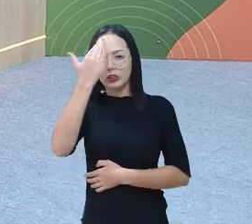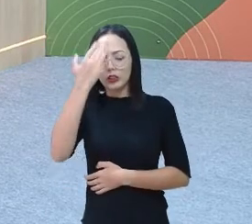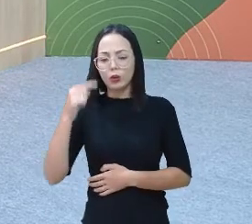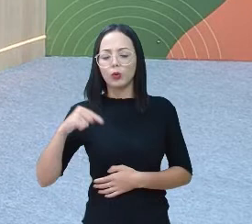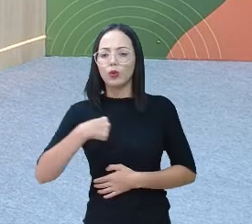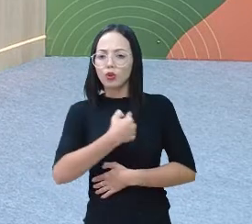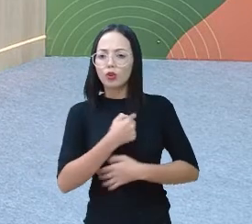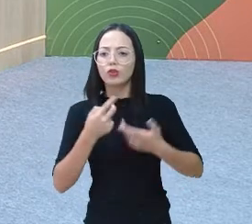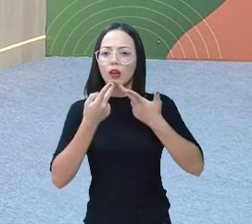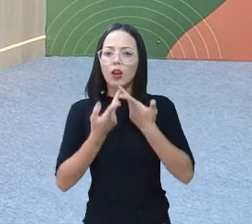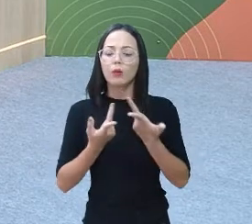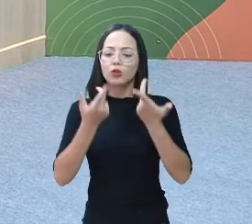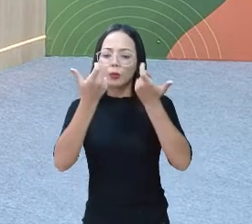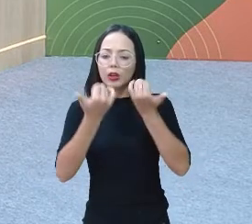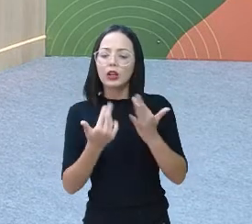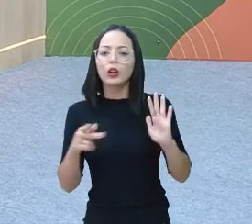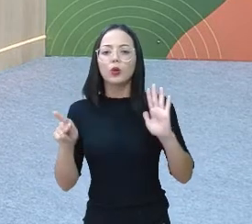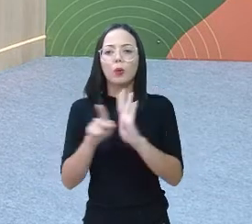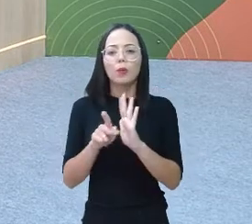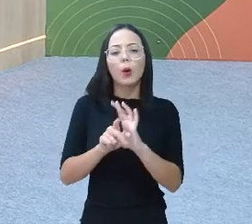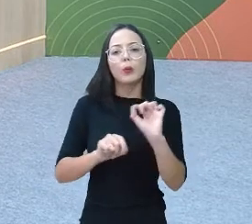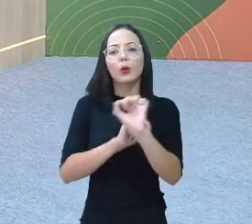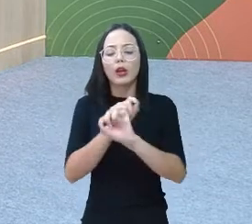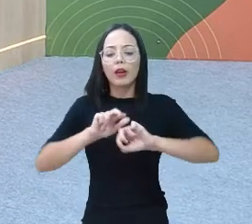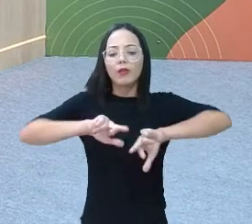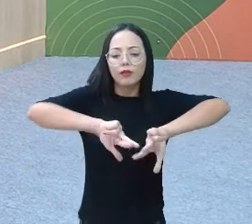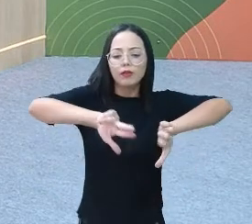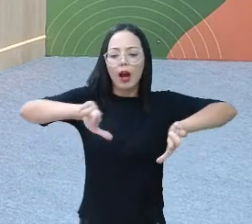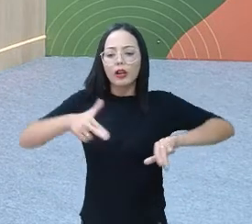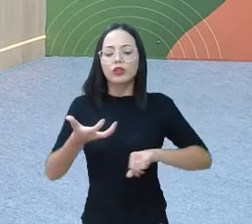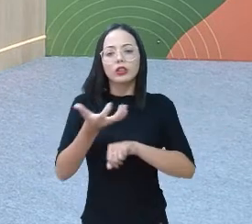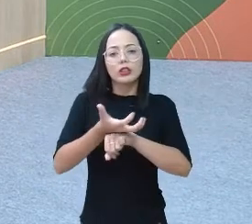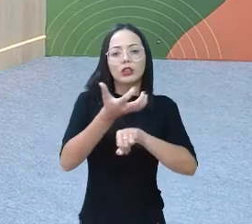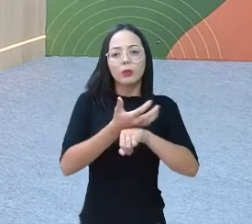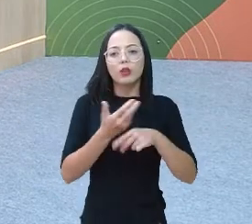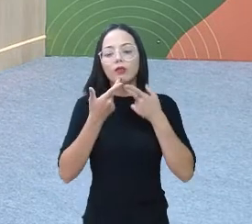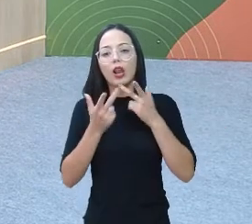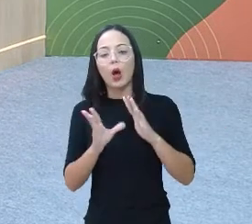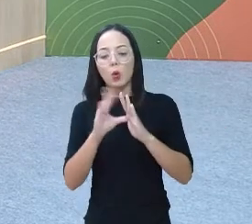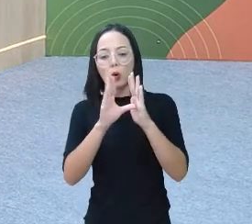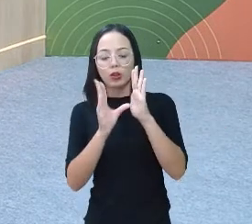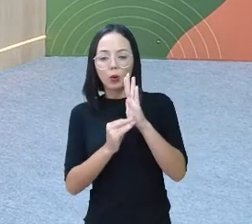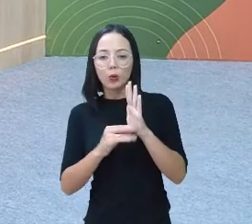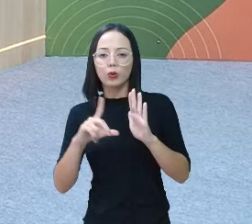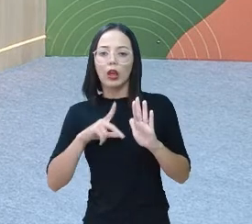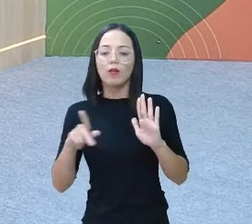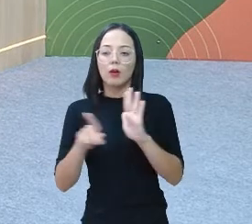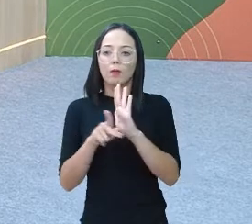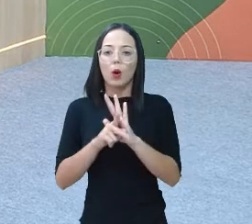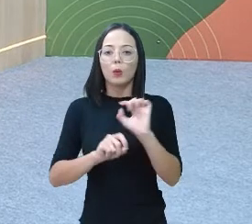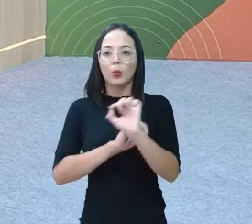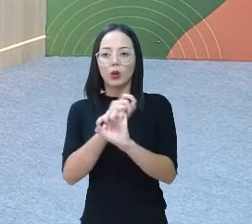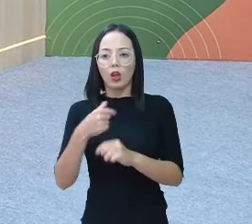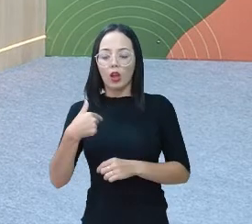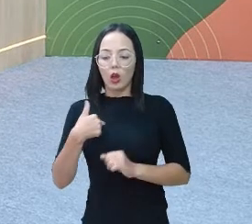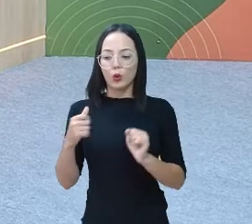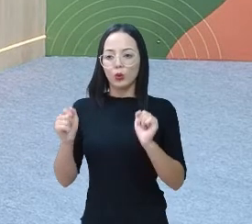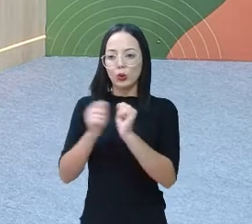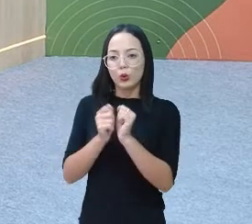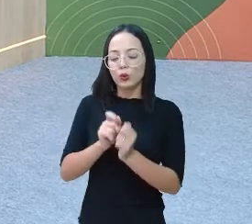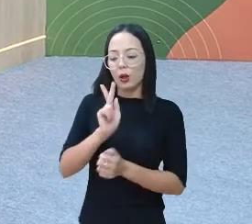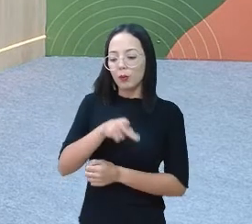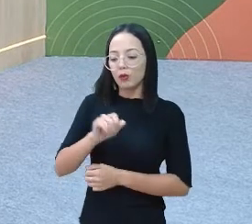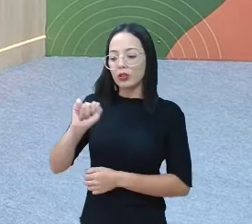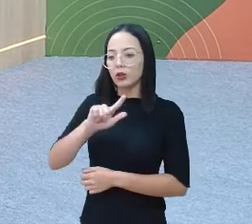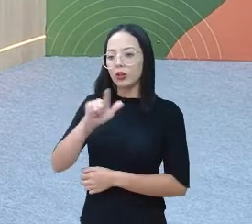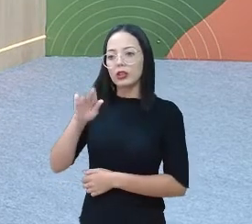aqui, em explorar várias disciplinas para falar de um assunto, né? A gente teve aqui a conversa entre mim e a professora